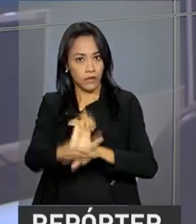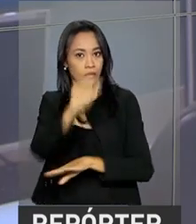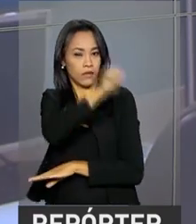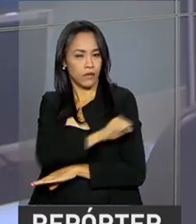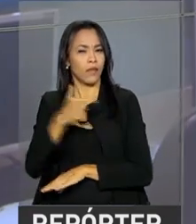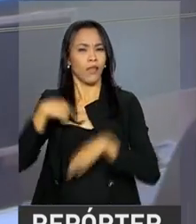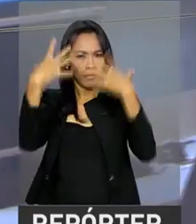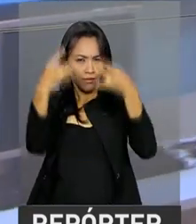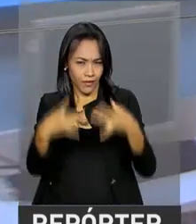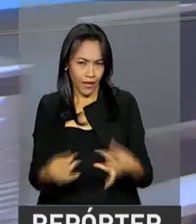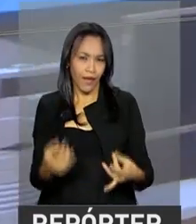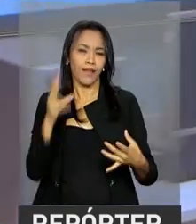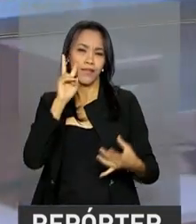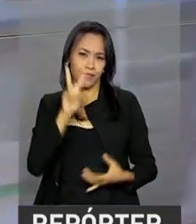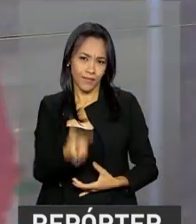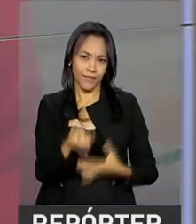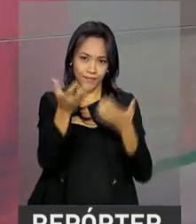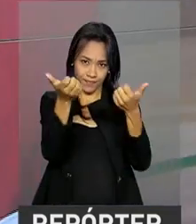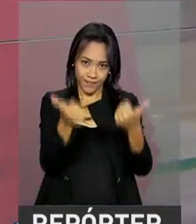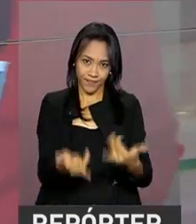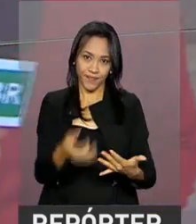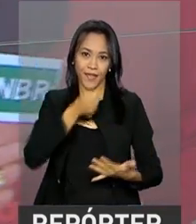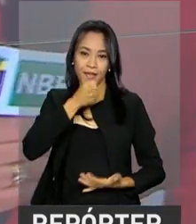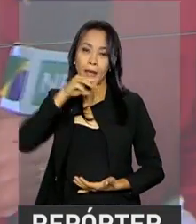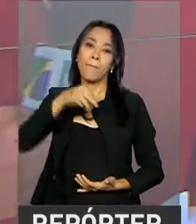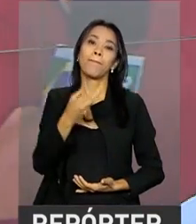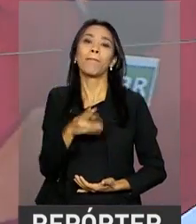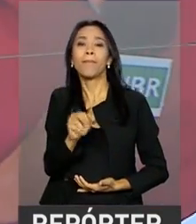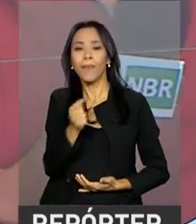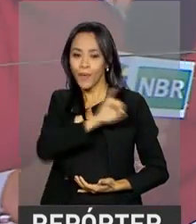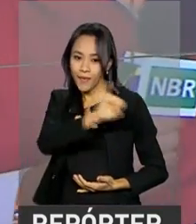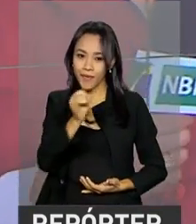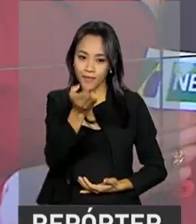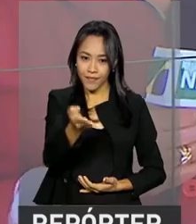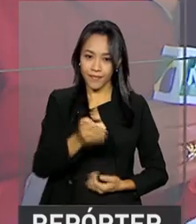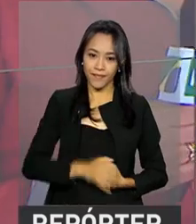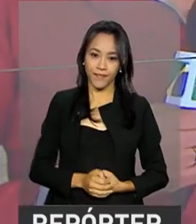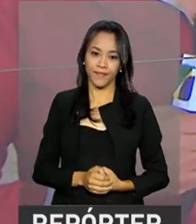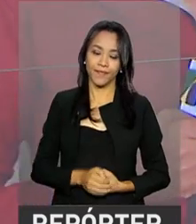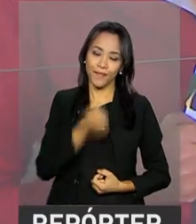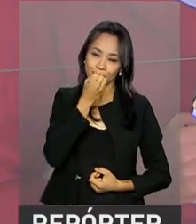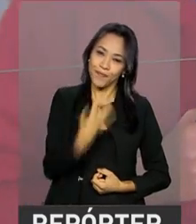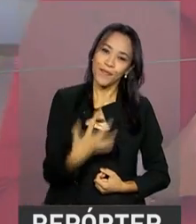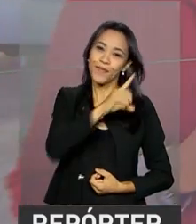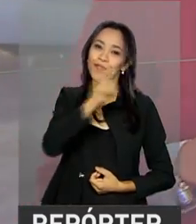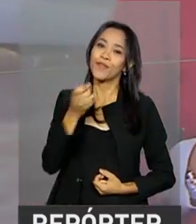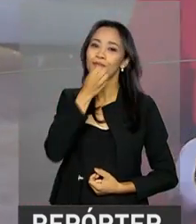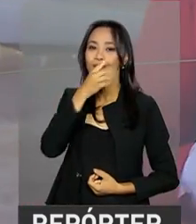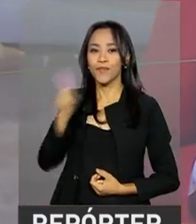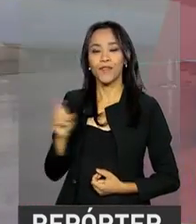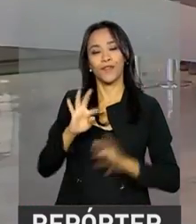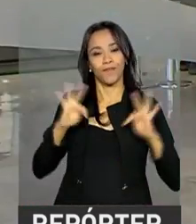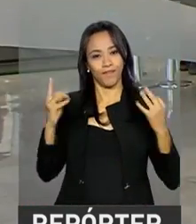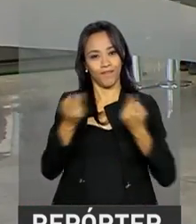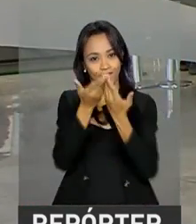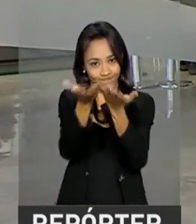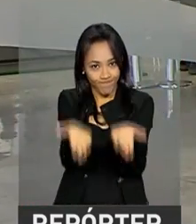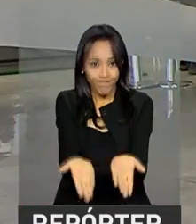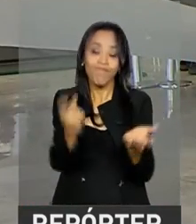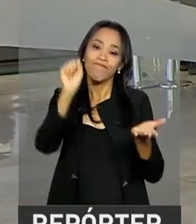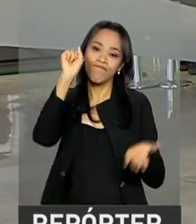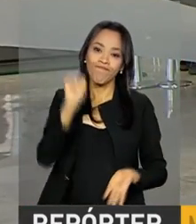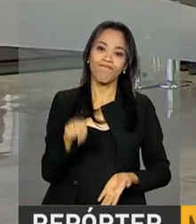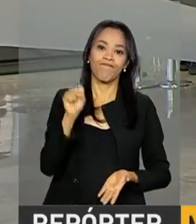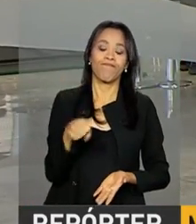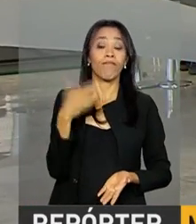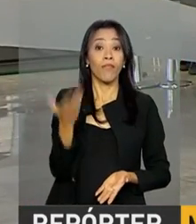detalhes ao vivo com a repórter Mara Kinupi. Oi, Mara, bom dia para você. Bom dia para você, Renata. Bom dia para você de casa. É isso